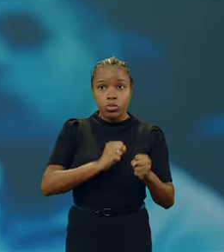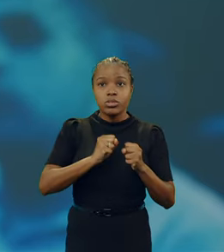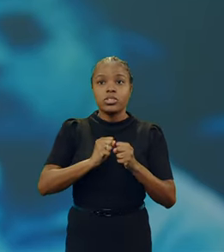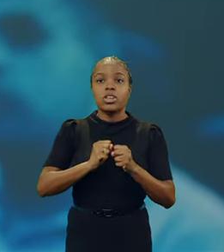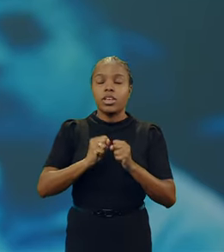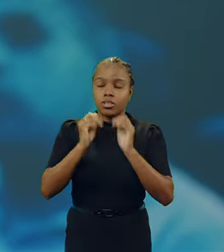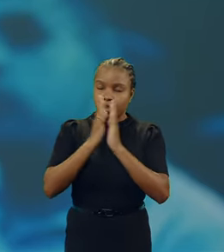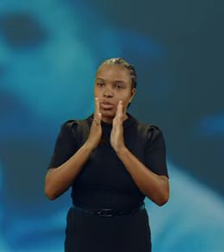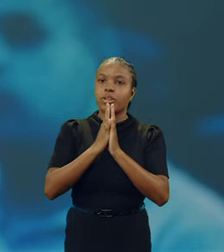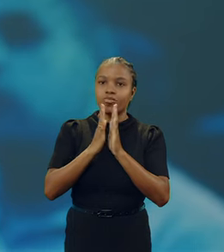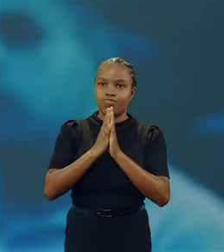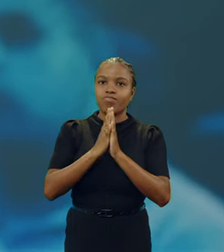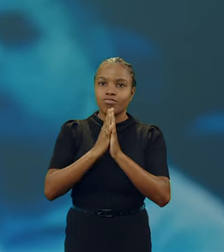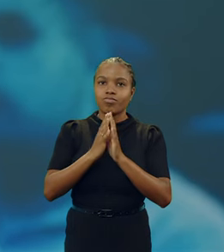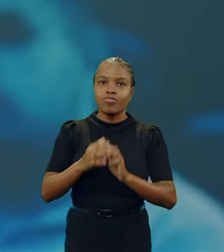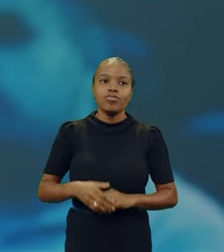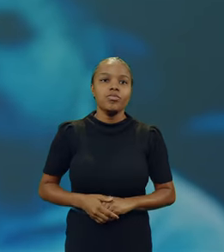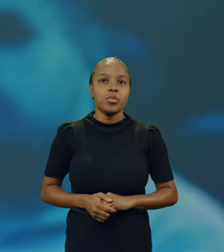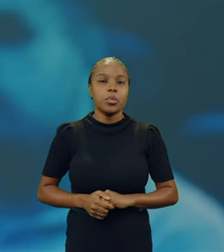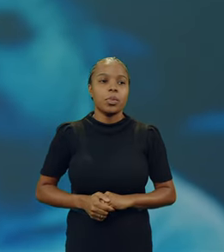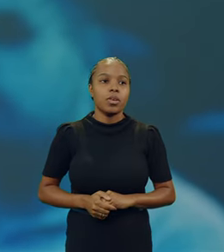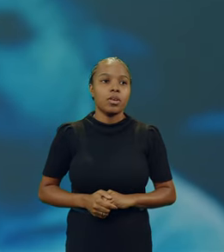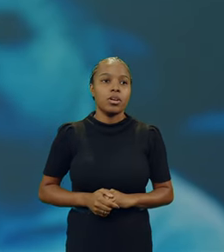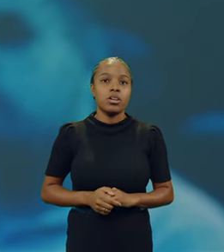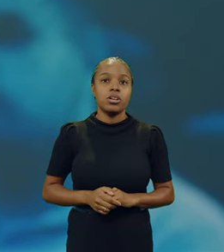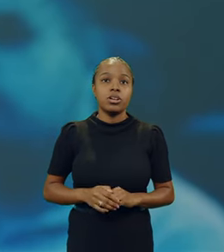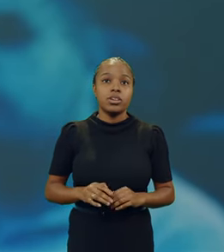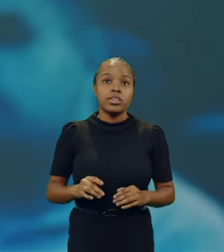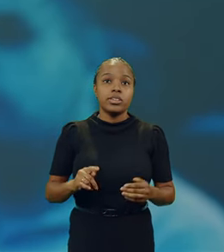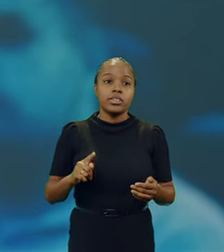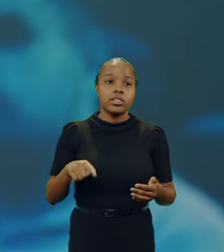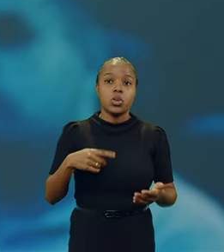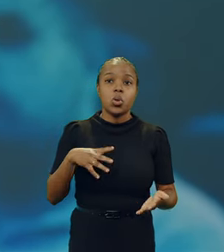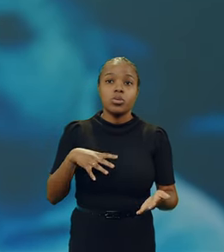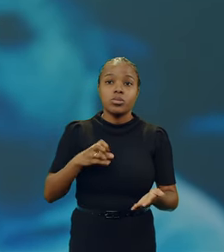oração. Irmãos, e nós cadastramos